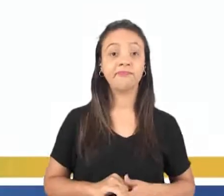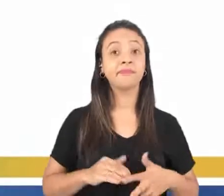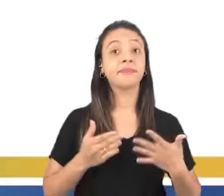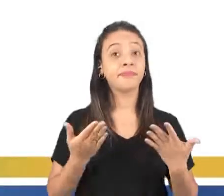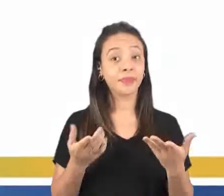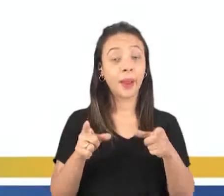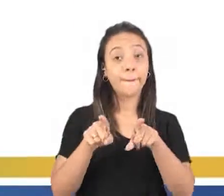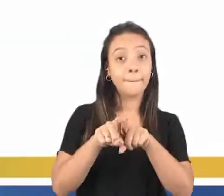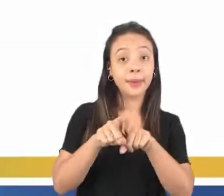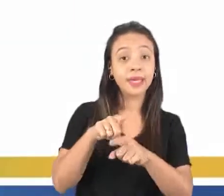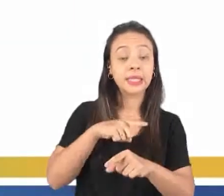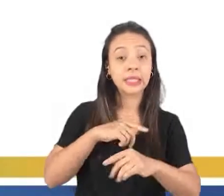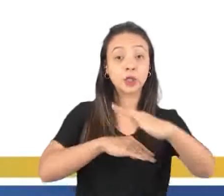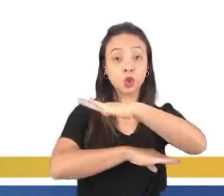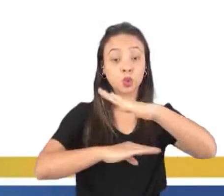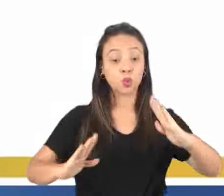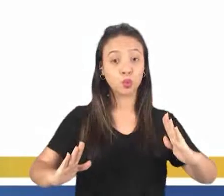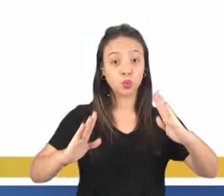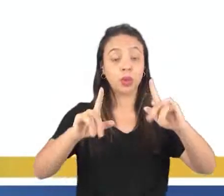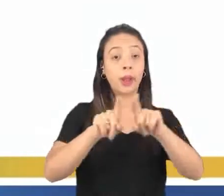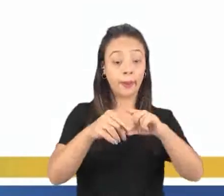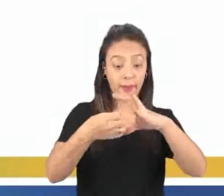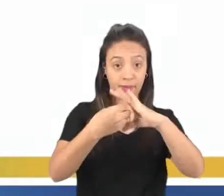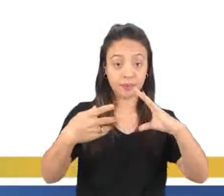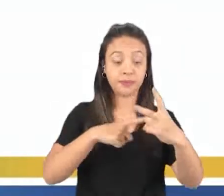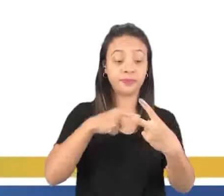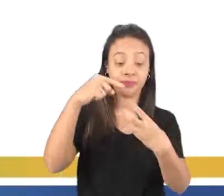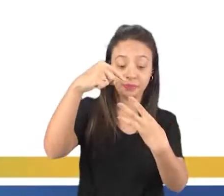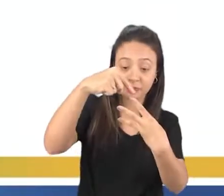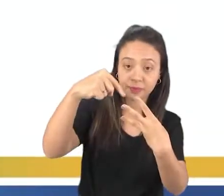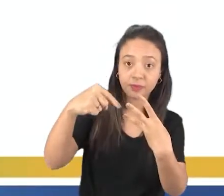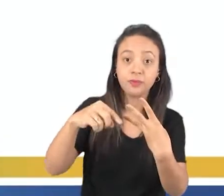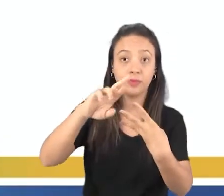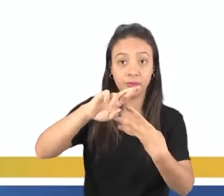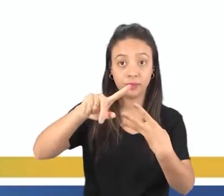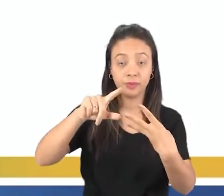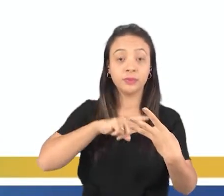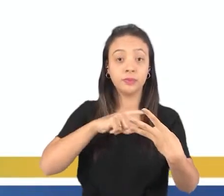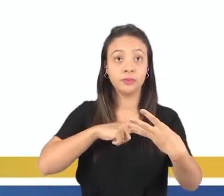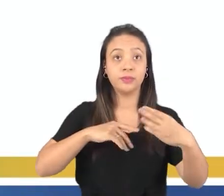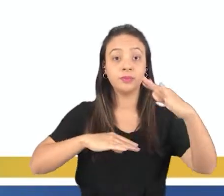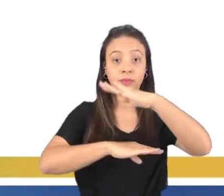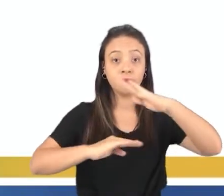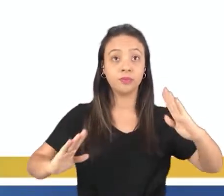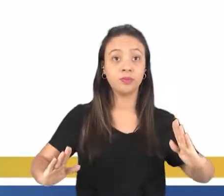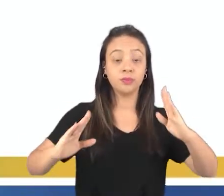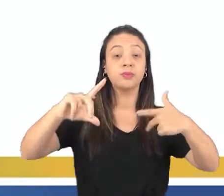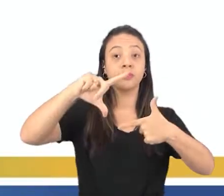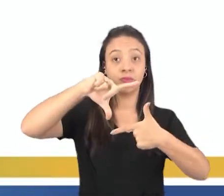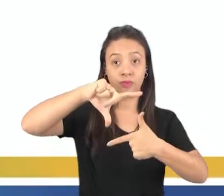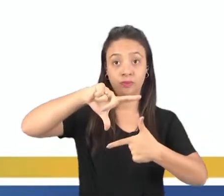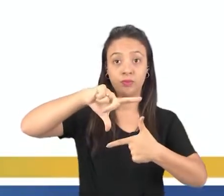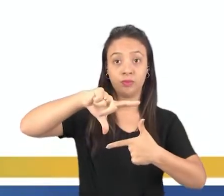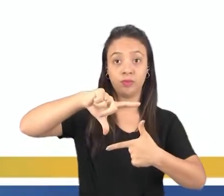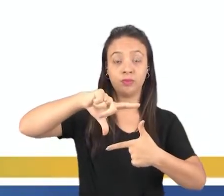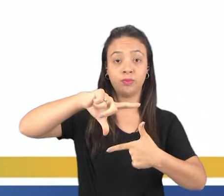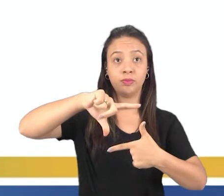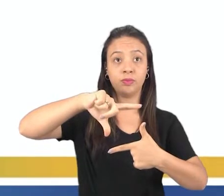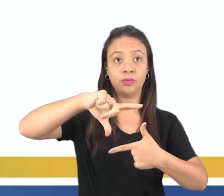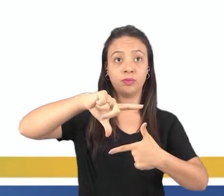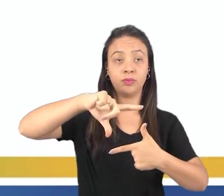E também, pessoal, o trapézio ele pode ser classificado de outras 3 formas. Nós podemos ter um trapézio retângulo, que